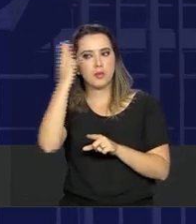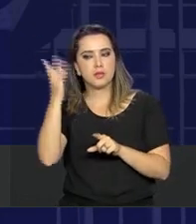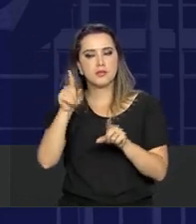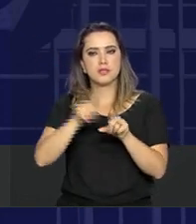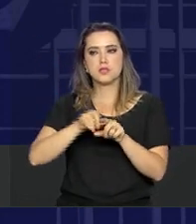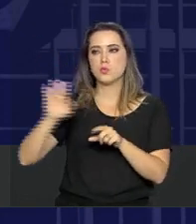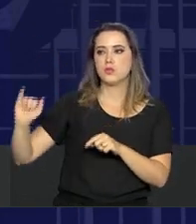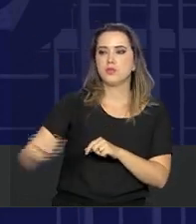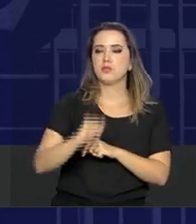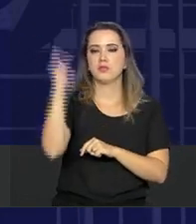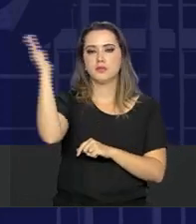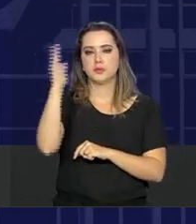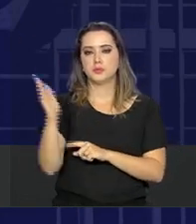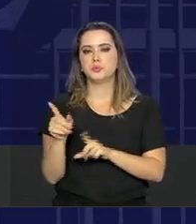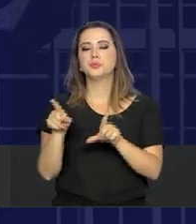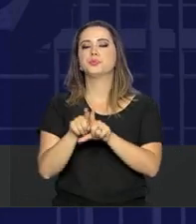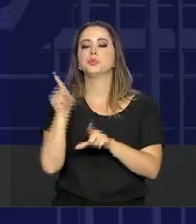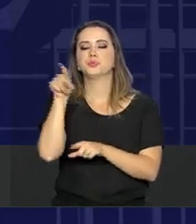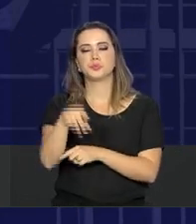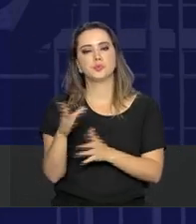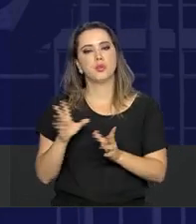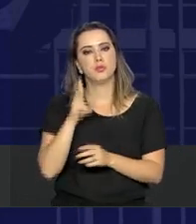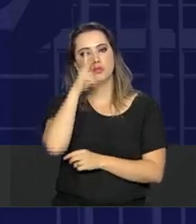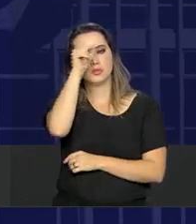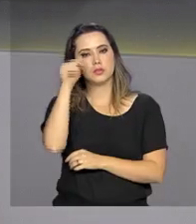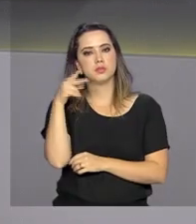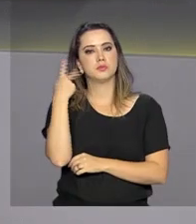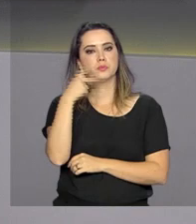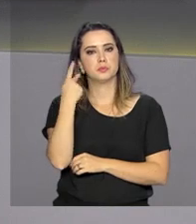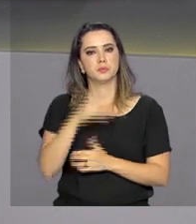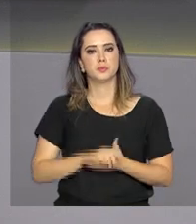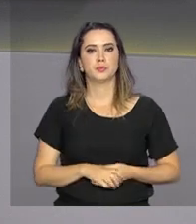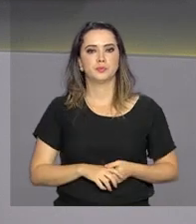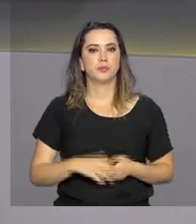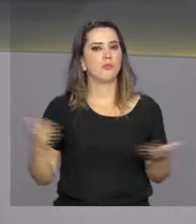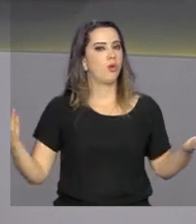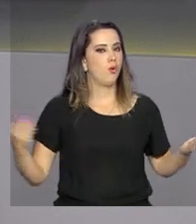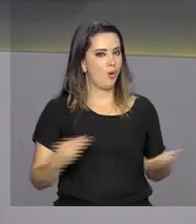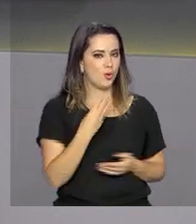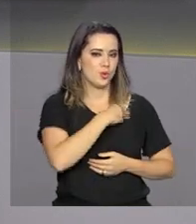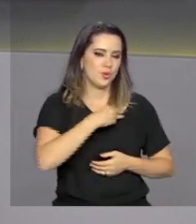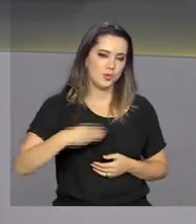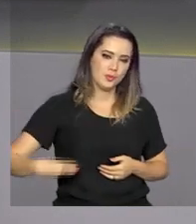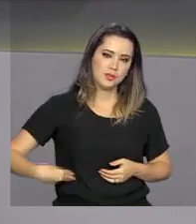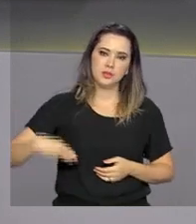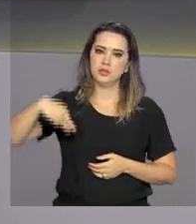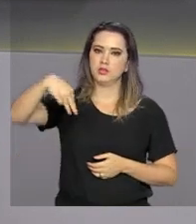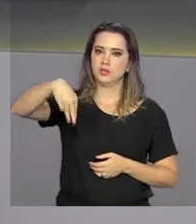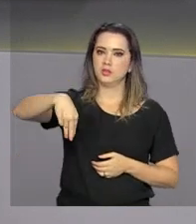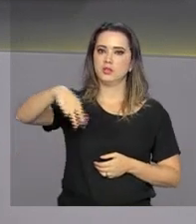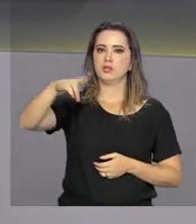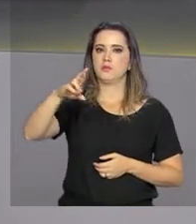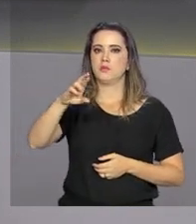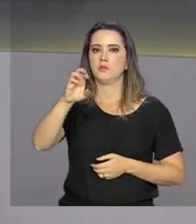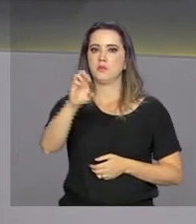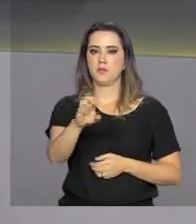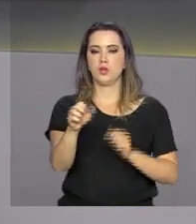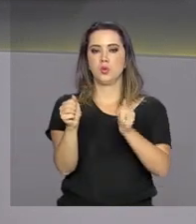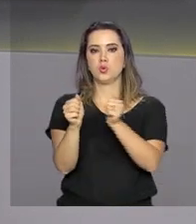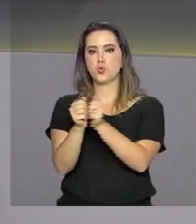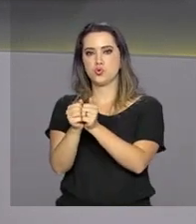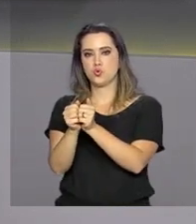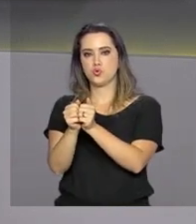acontece agora vem para fortalecer essa política e hoje os ministros das relações exteriores do brasil